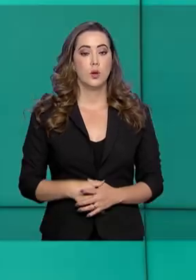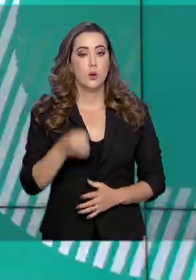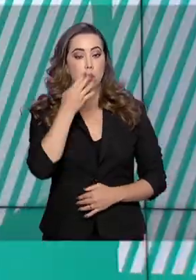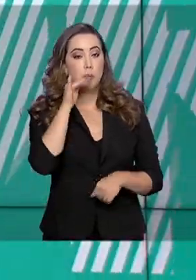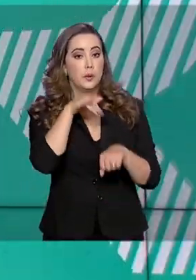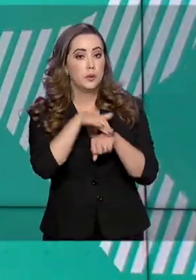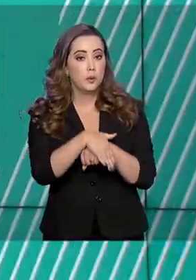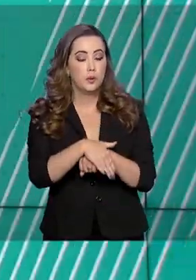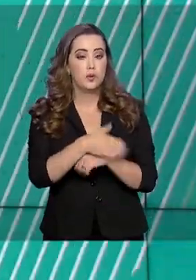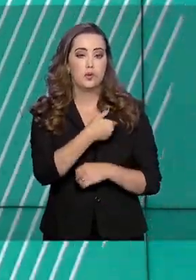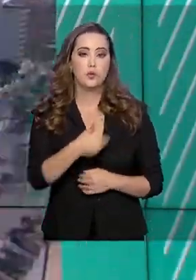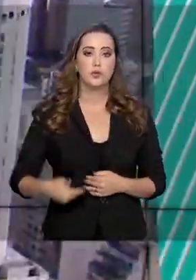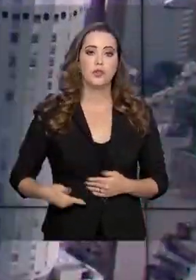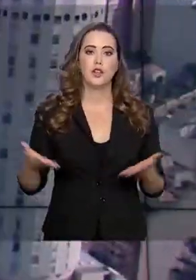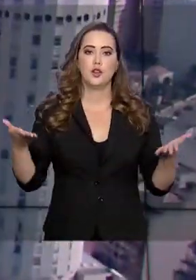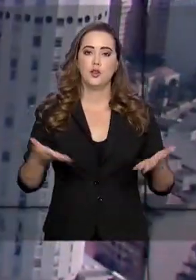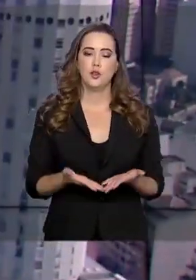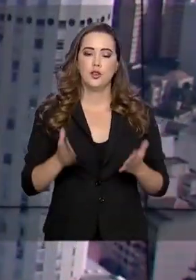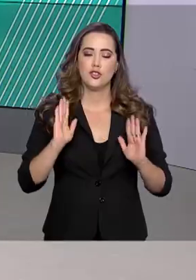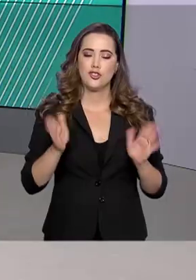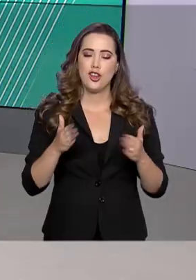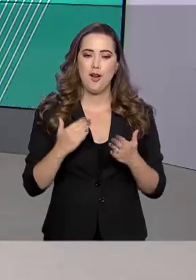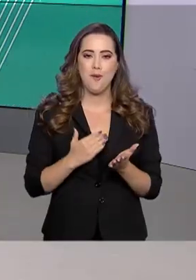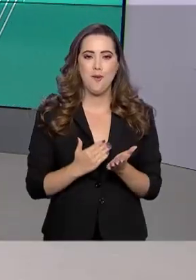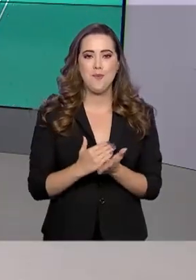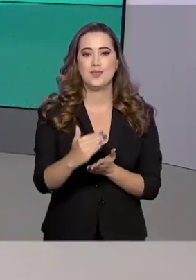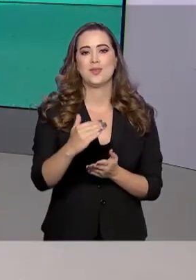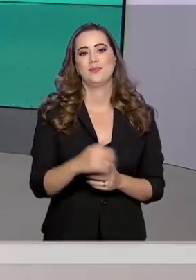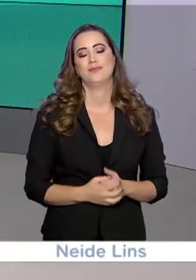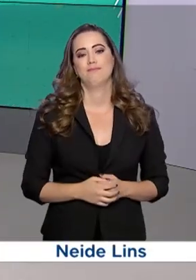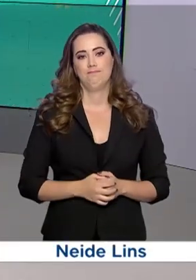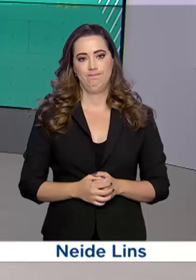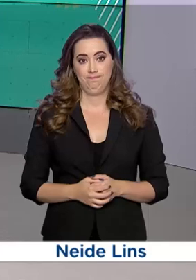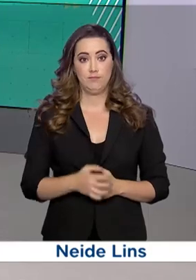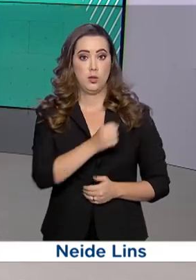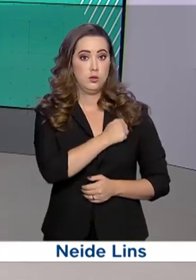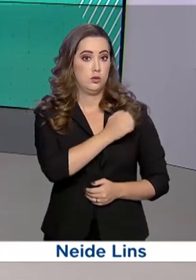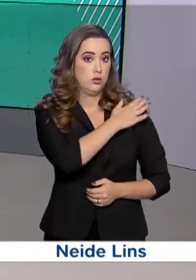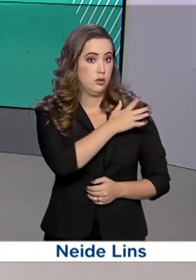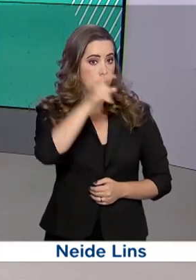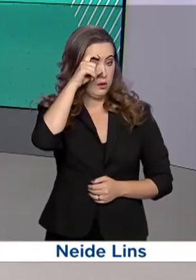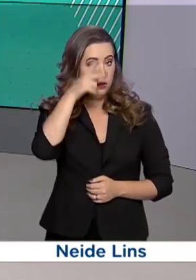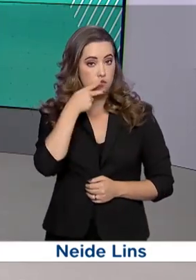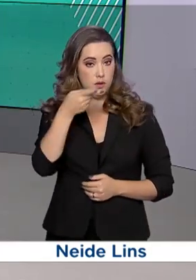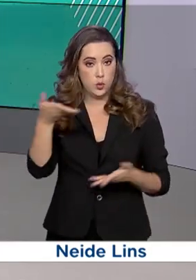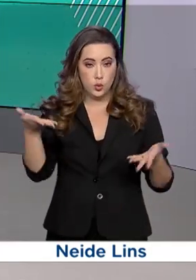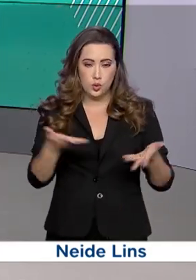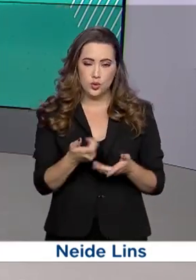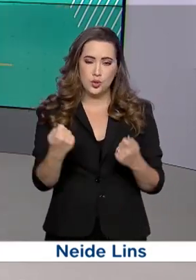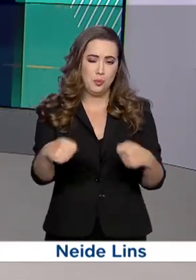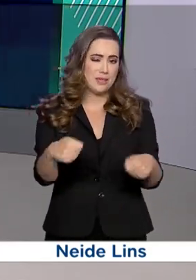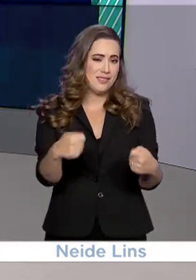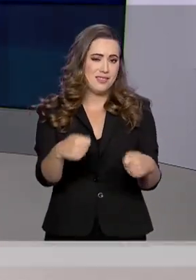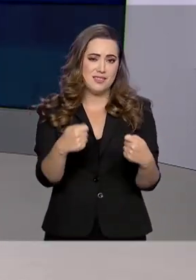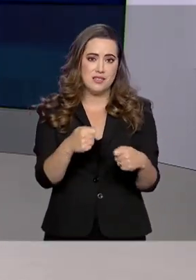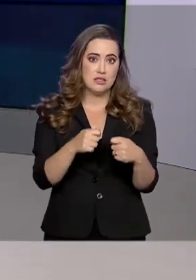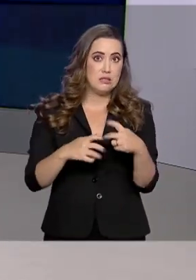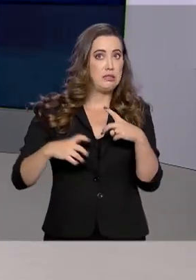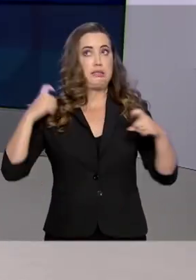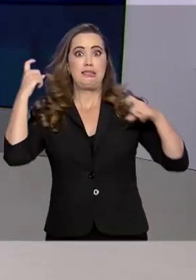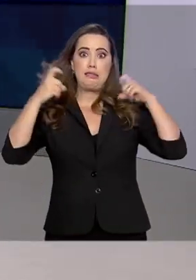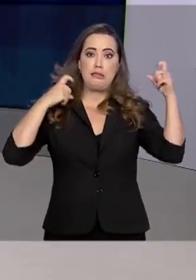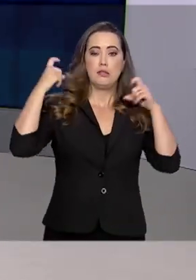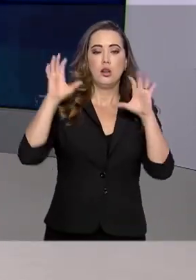oi boa noite o governo agora já está no ar o vice-presidente da república milton mourão afirmou hoje que não há motivo para